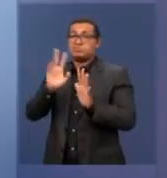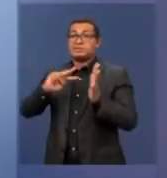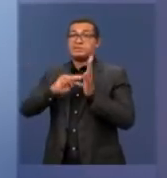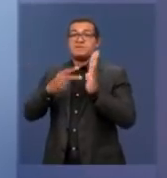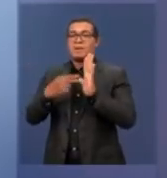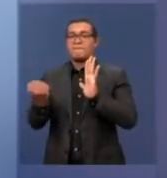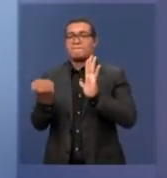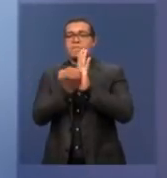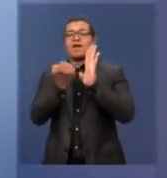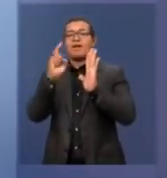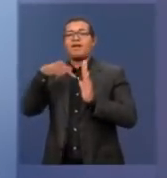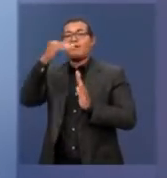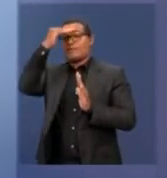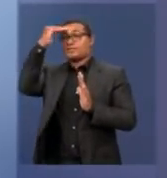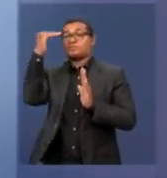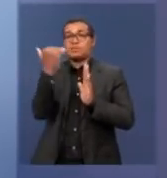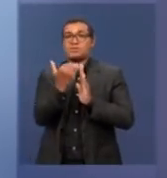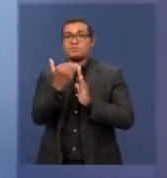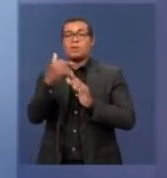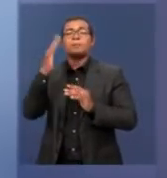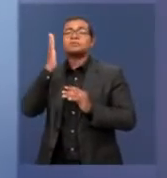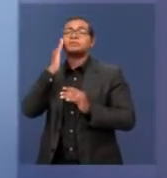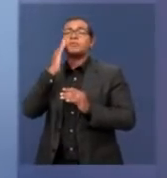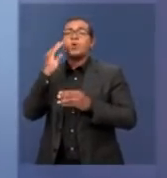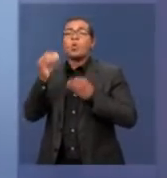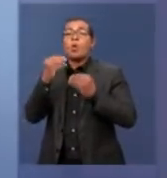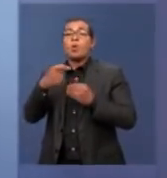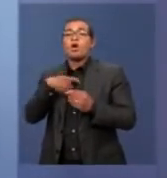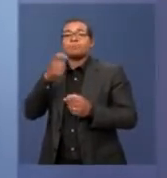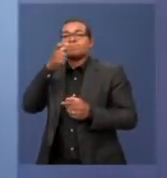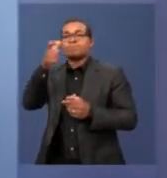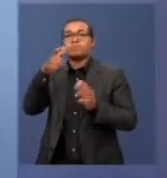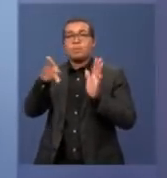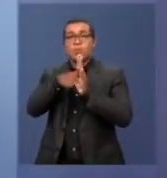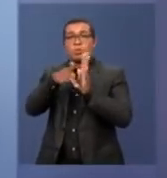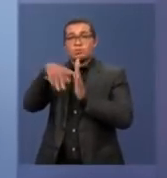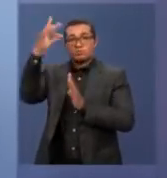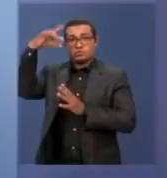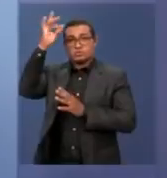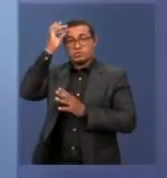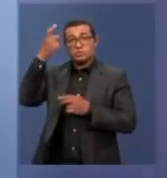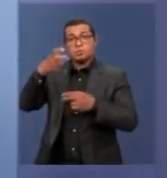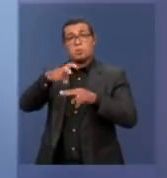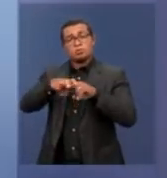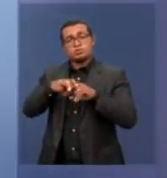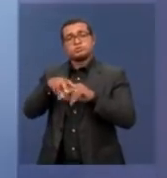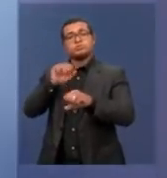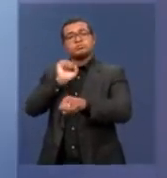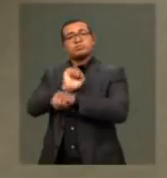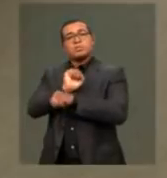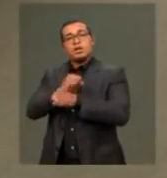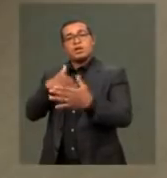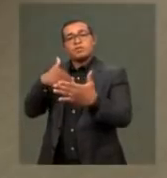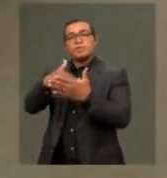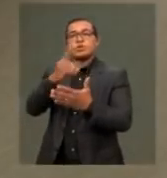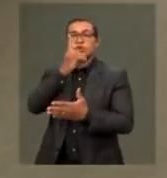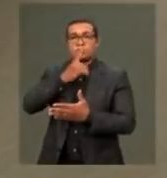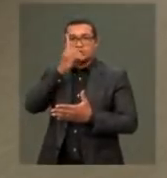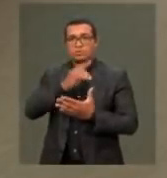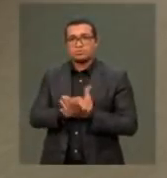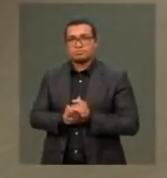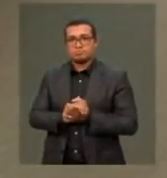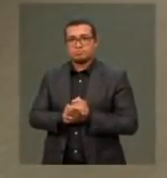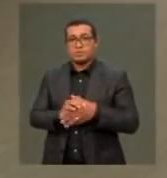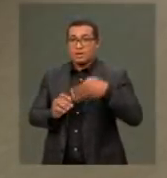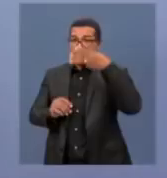diálogo para que a gente possa defender os interesses do estado do espírito santo vamos então esperar o resultado das urnas no domingo a réplica